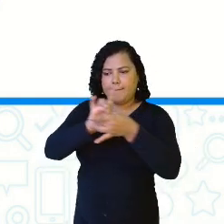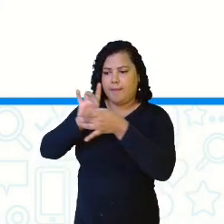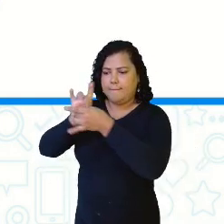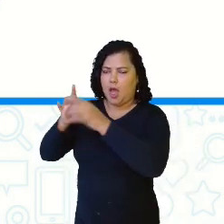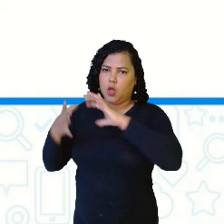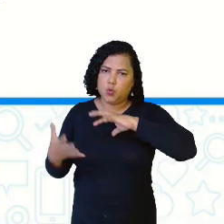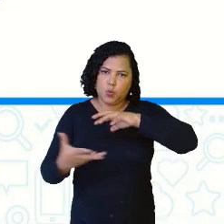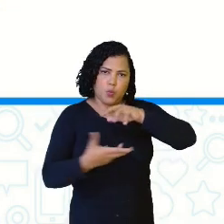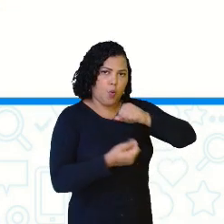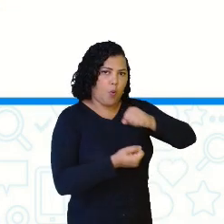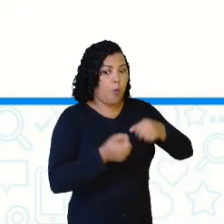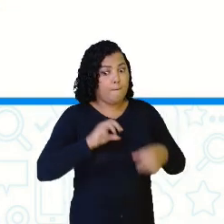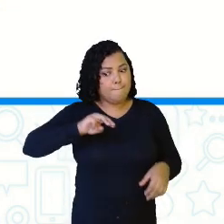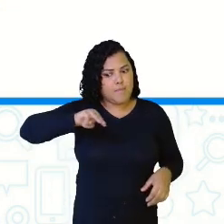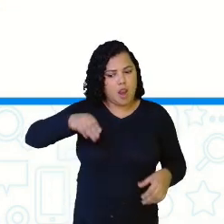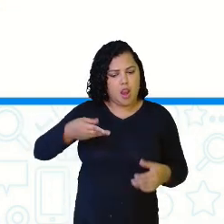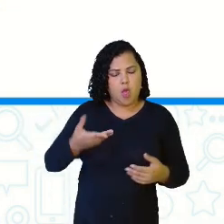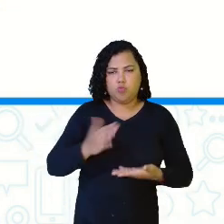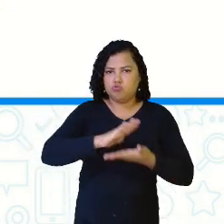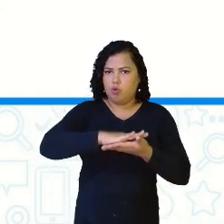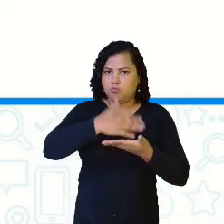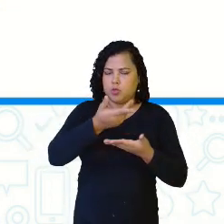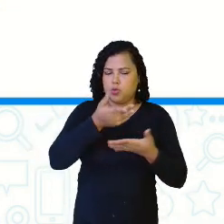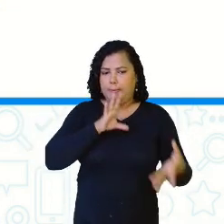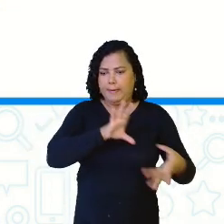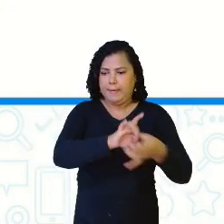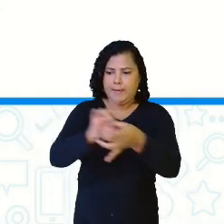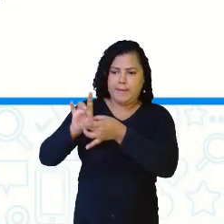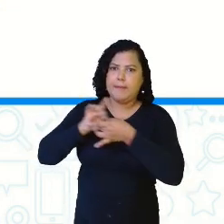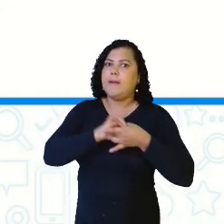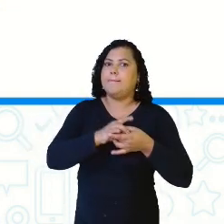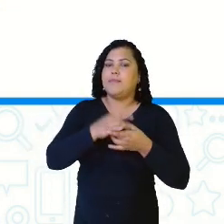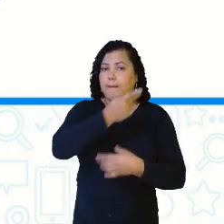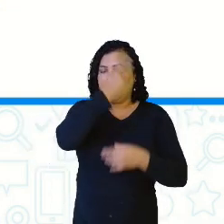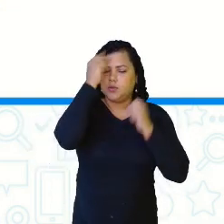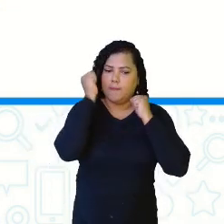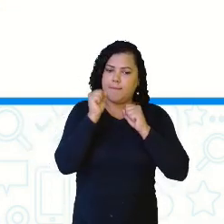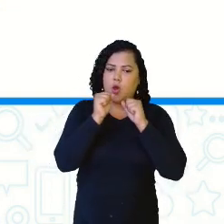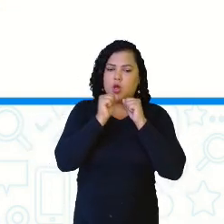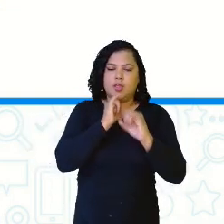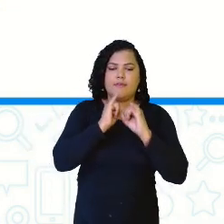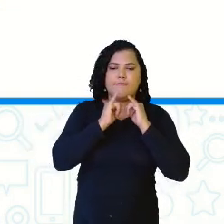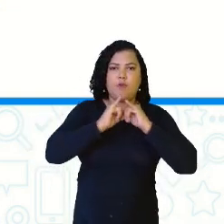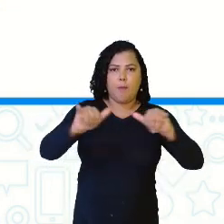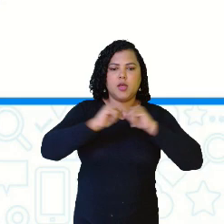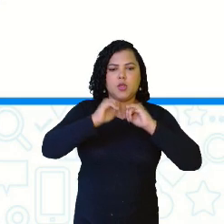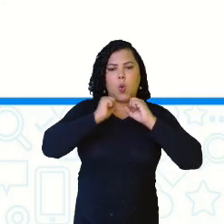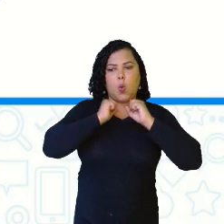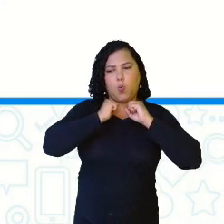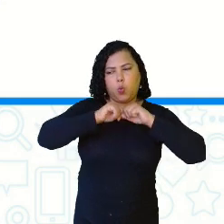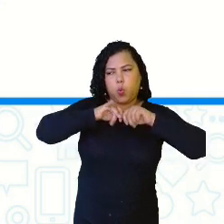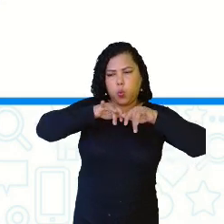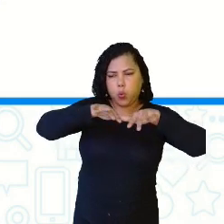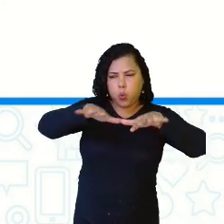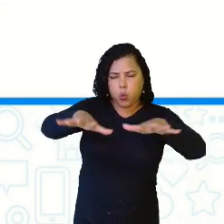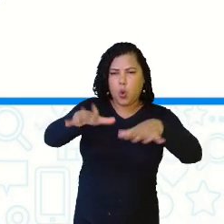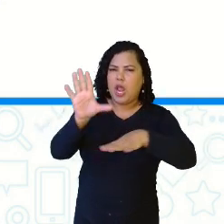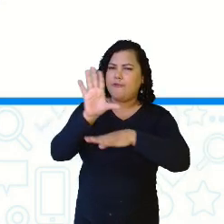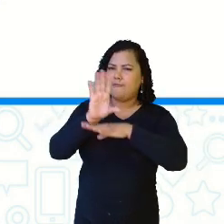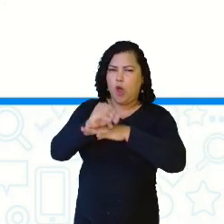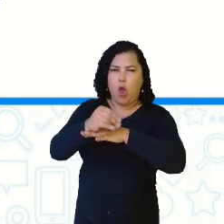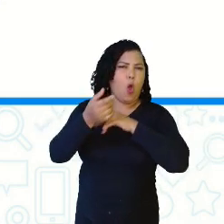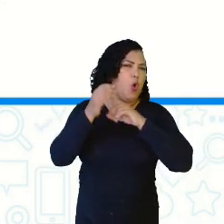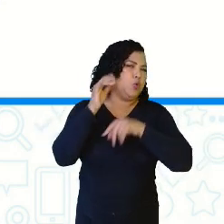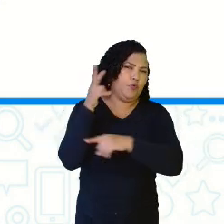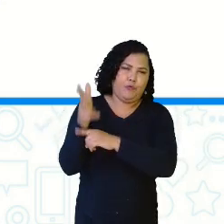computadores conectados, e através da internet as pessoas podem compartilhar informações, escritas, sons, imagens, fotos,